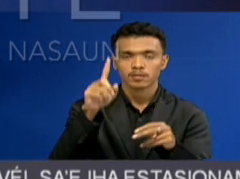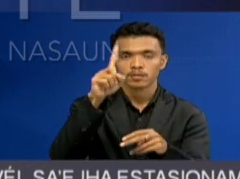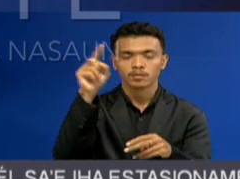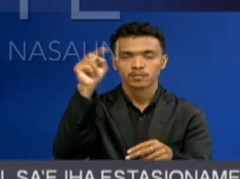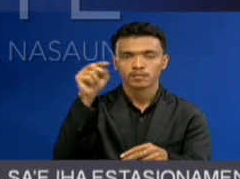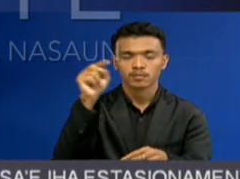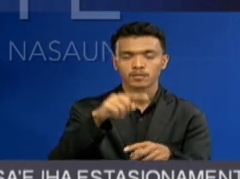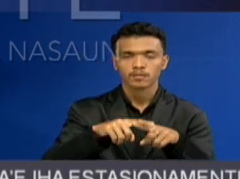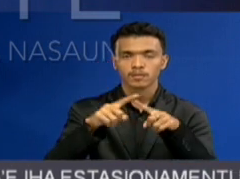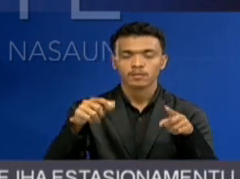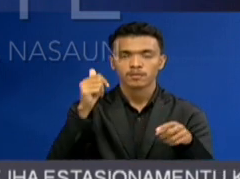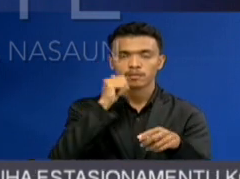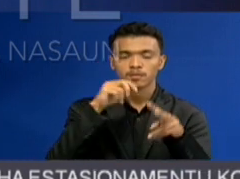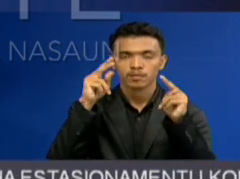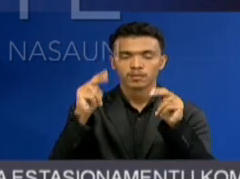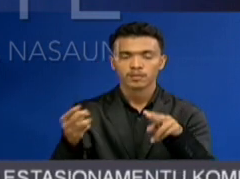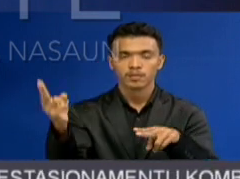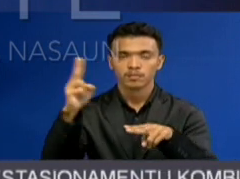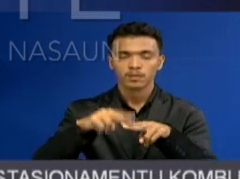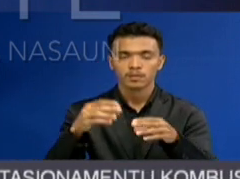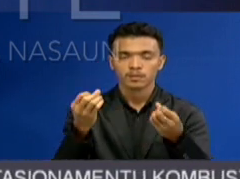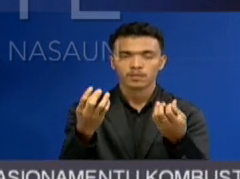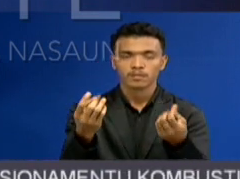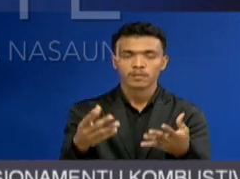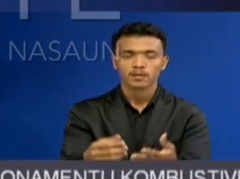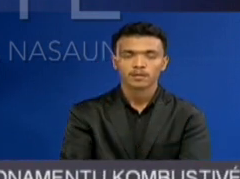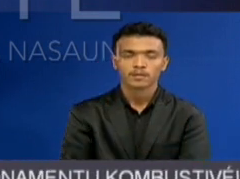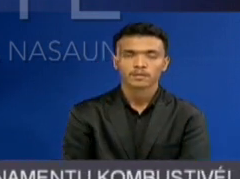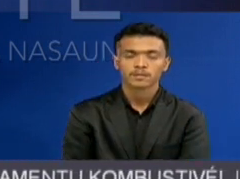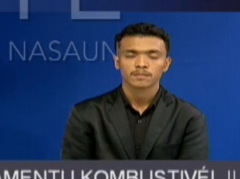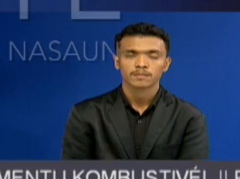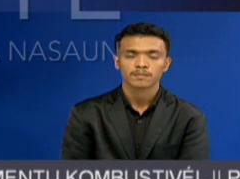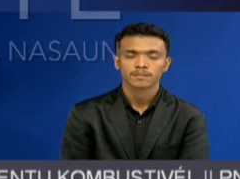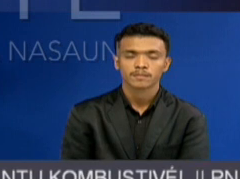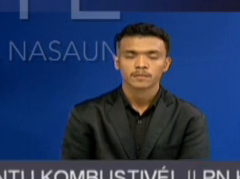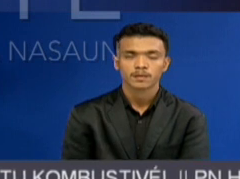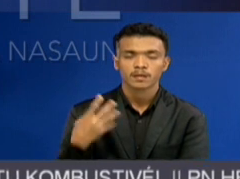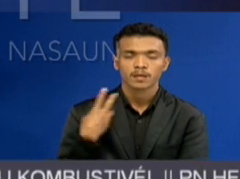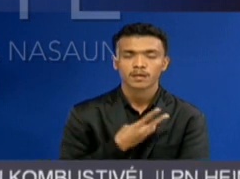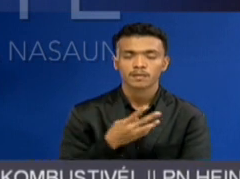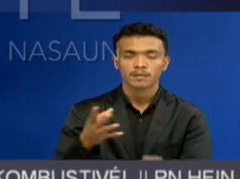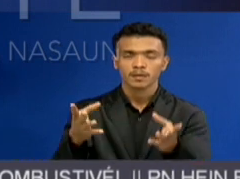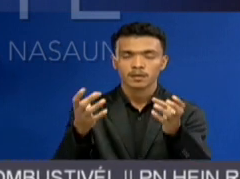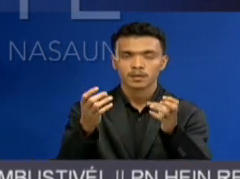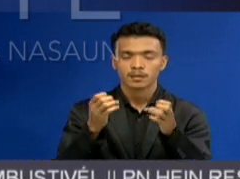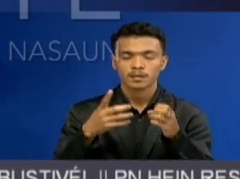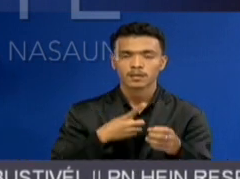bem tem que feito tem que aumenta também também nem mas a minha cara diline sai nessa